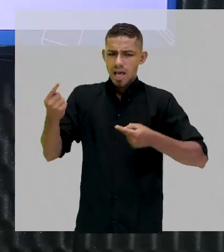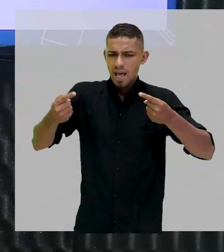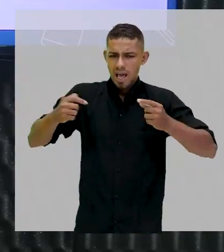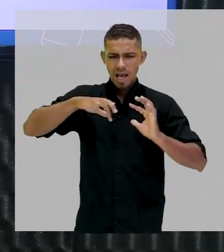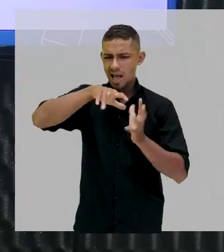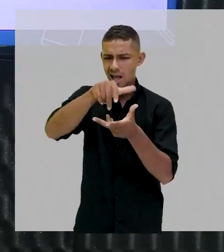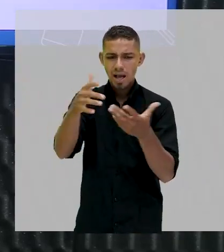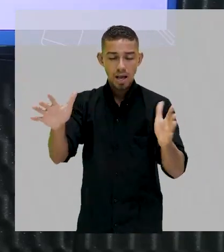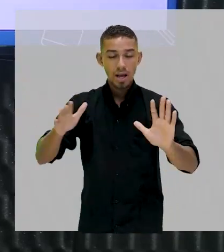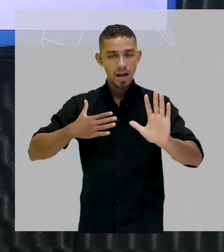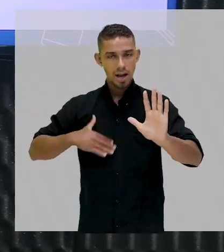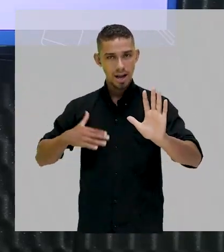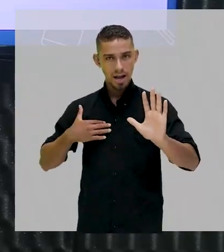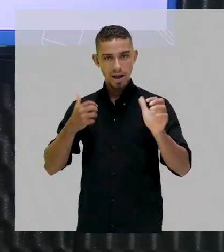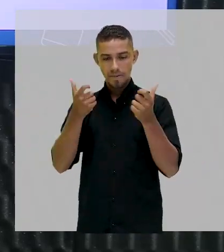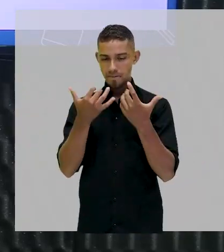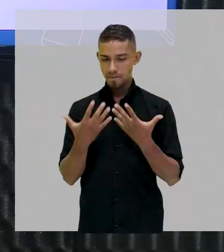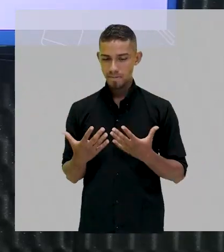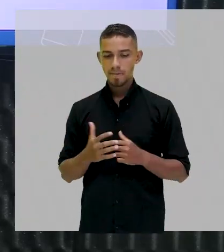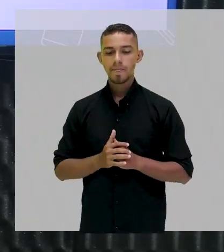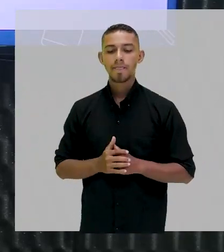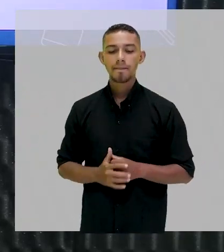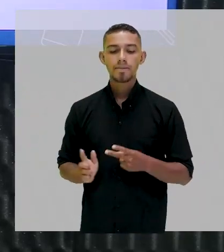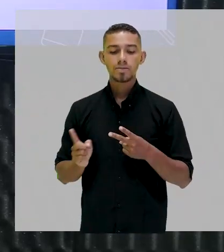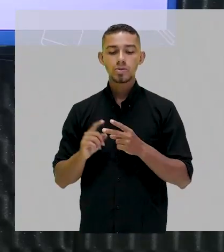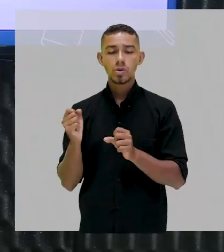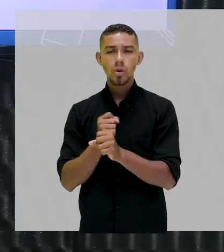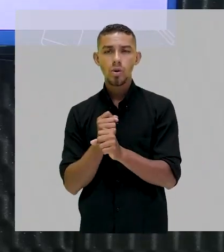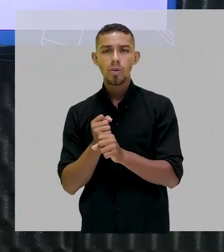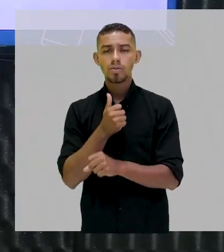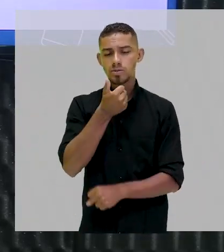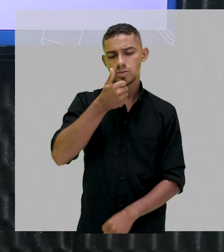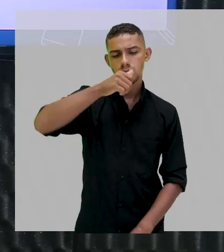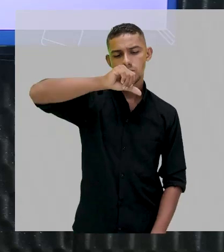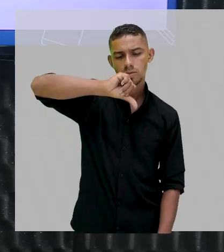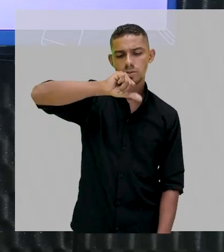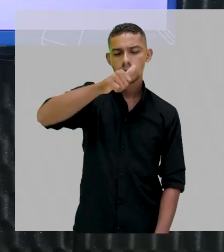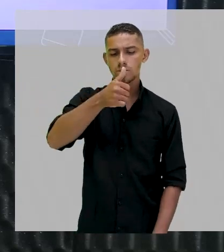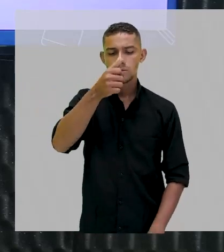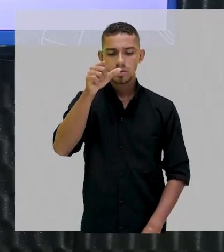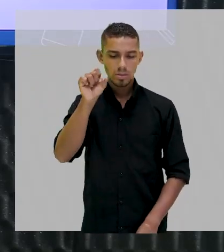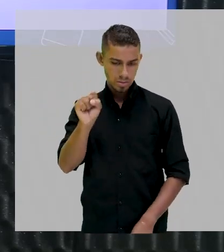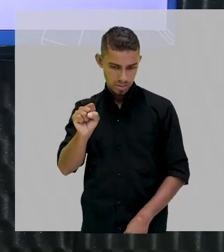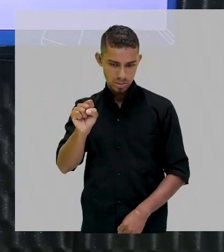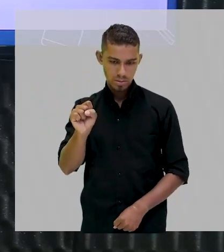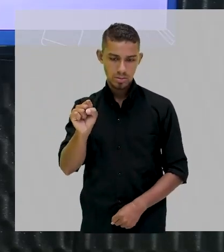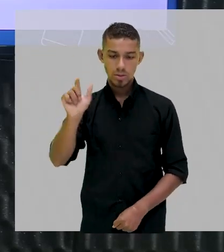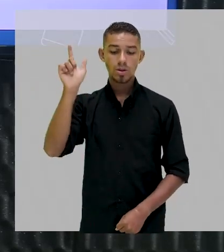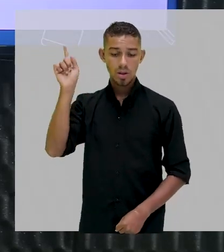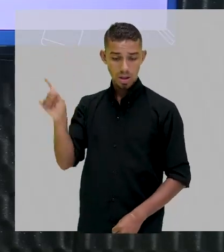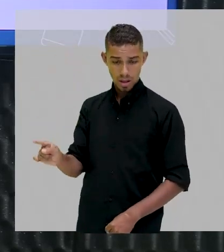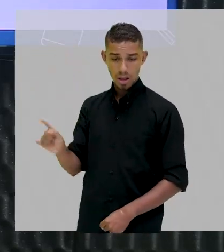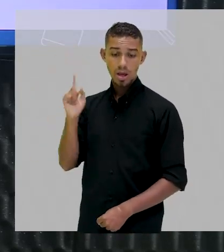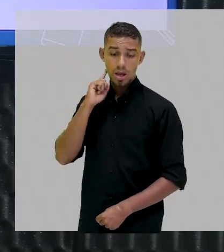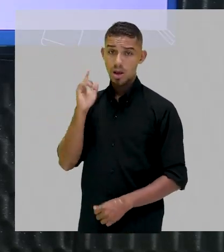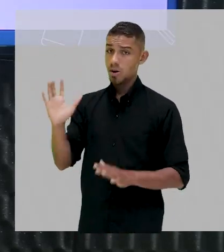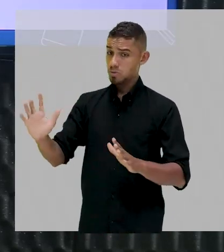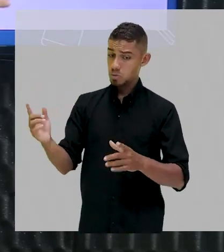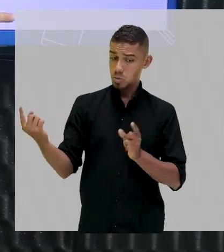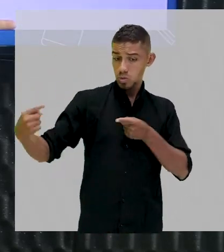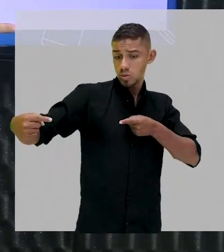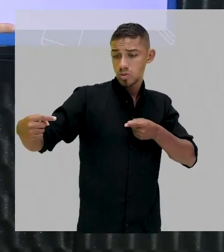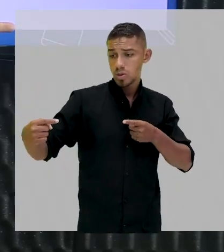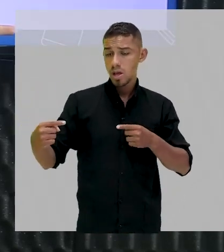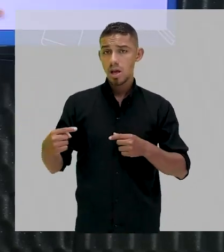numa aula de Pilates? Calma que nós iremos chegar lá. Em 1918, ele foi considerado inimigo